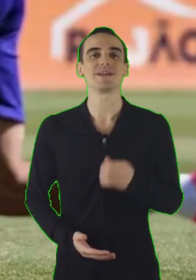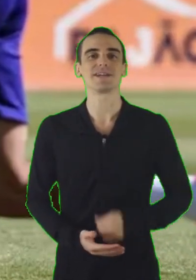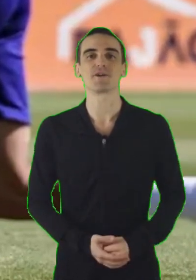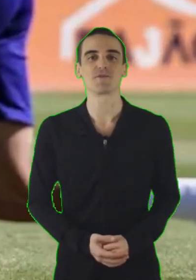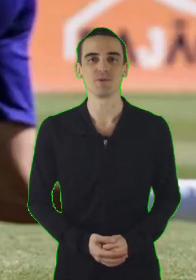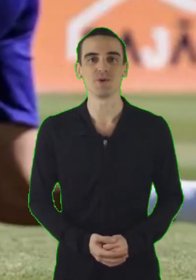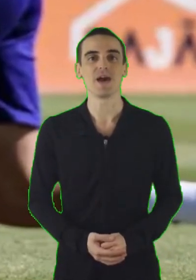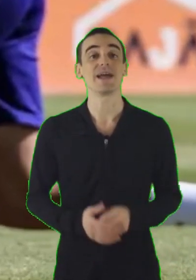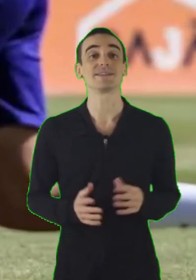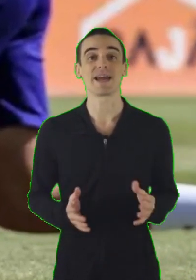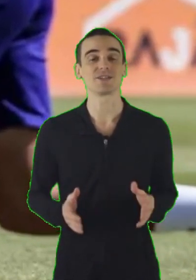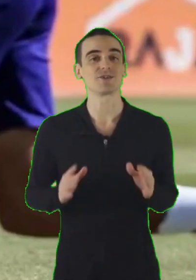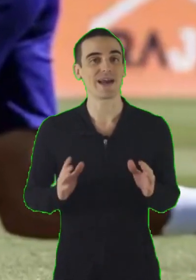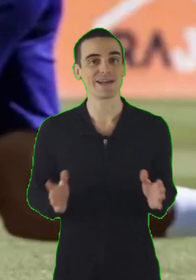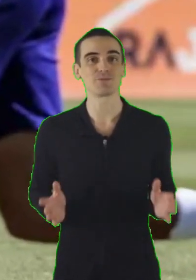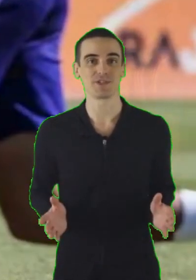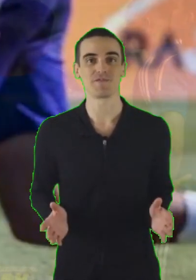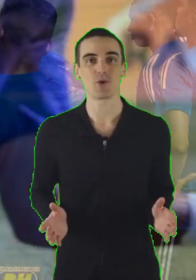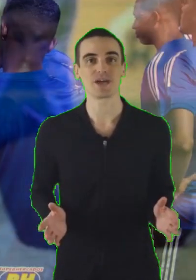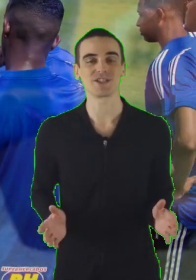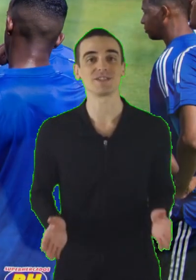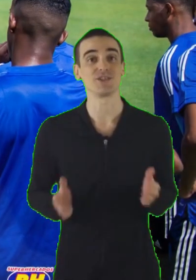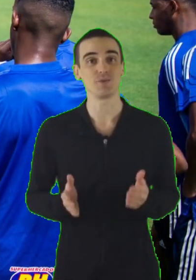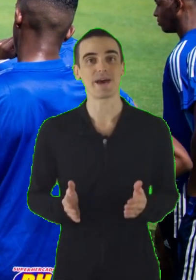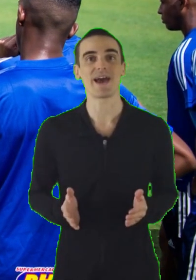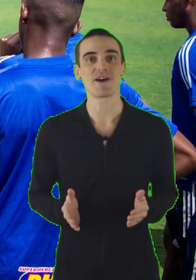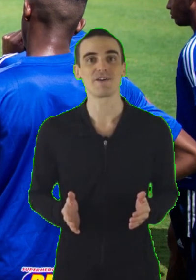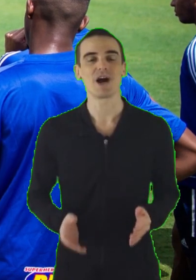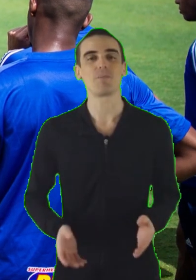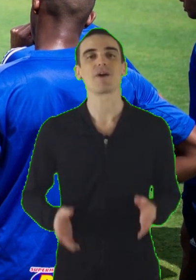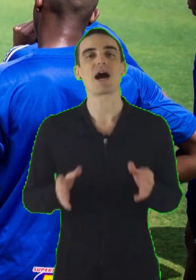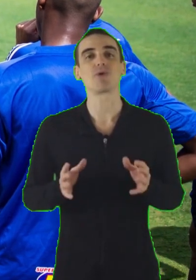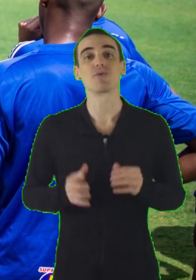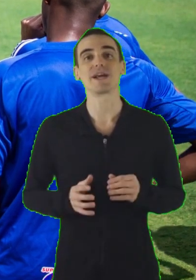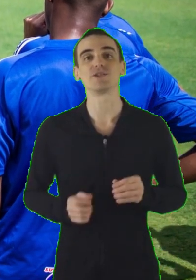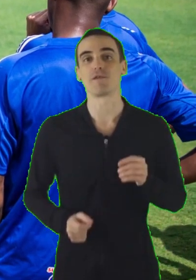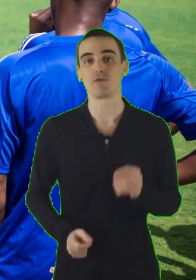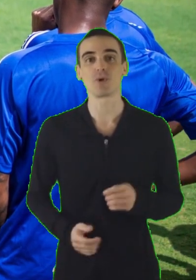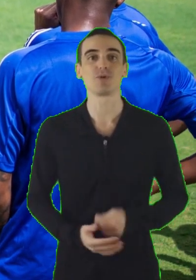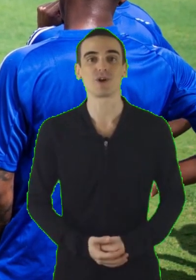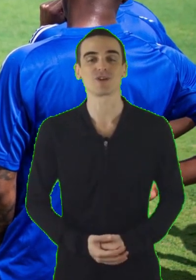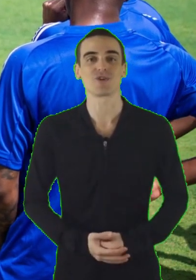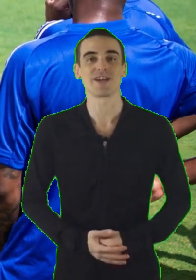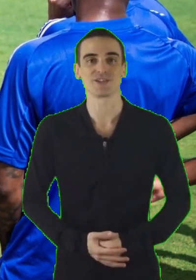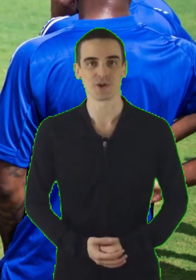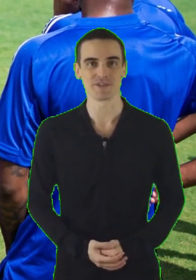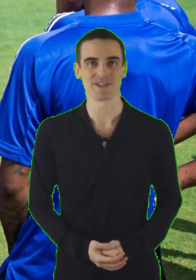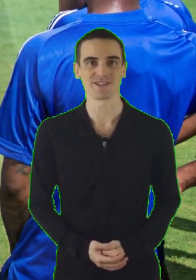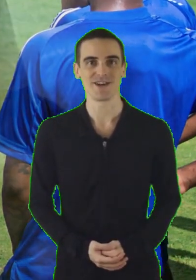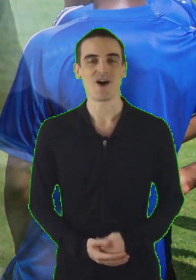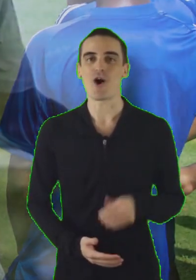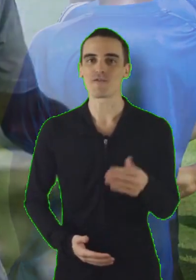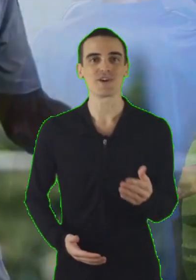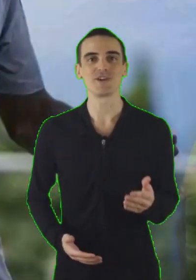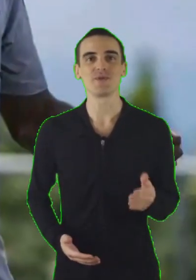Paranaense. Ele será auxiliado por Hugo Silva, à beira do campo. Bruno Rodrigues segue fora do time. Com proposta